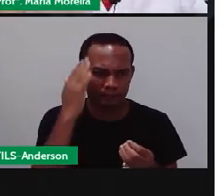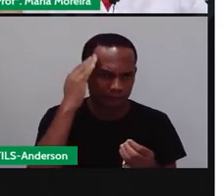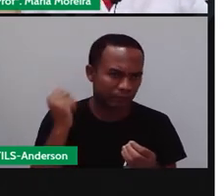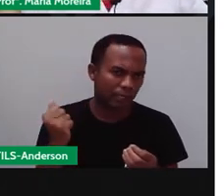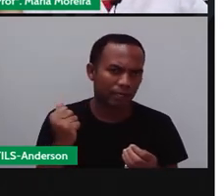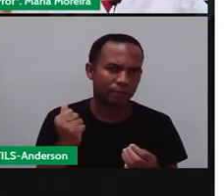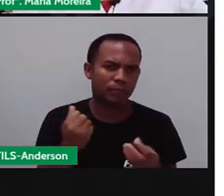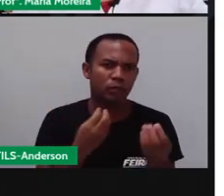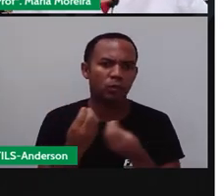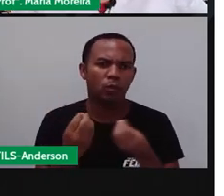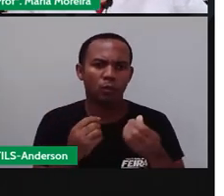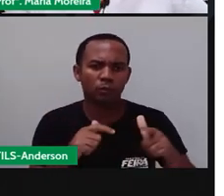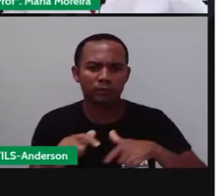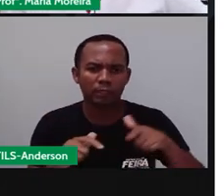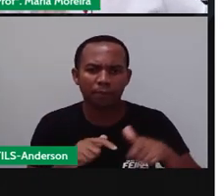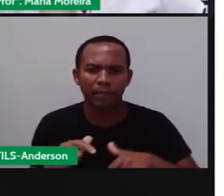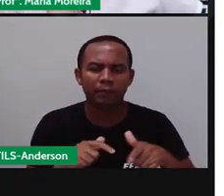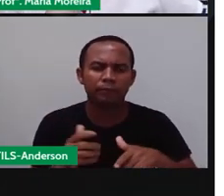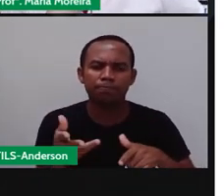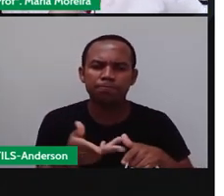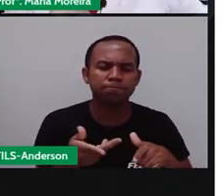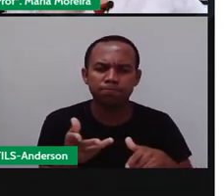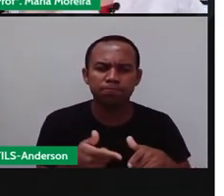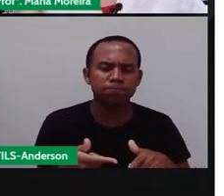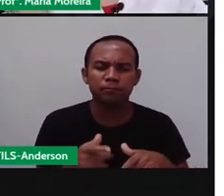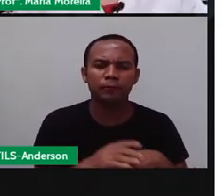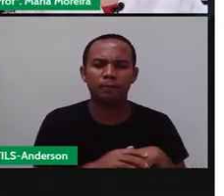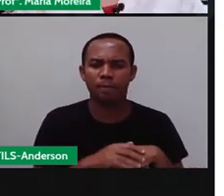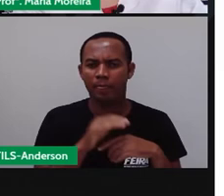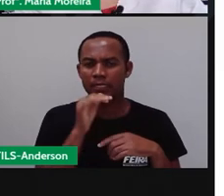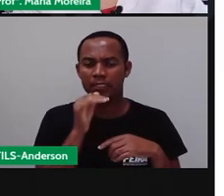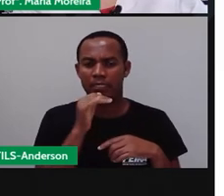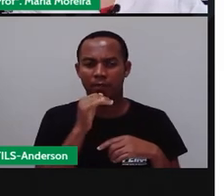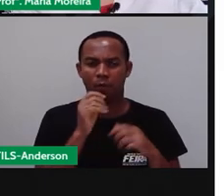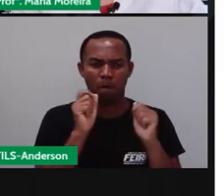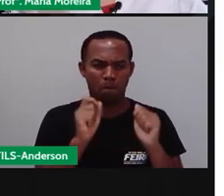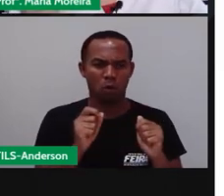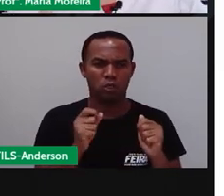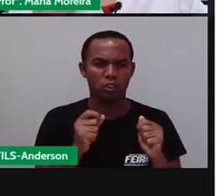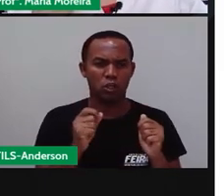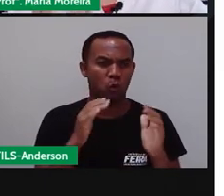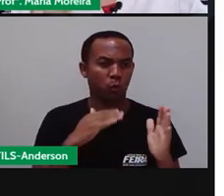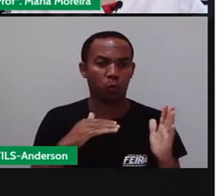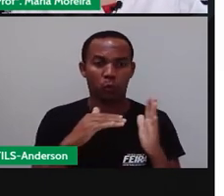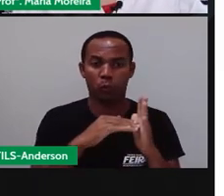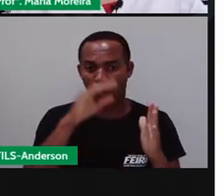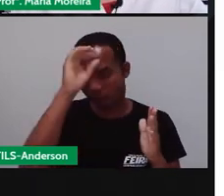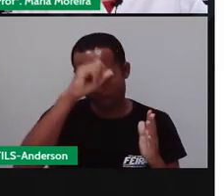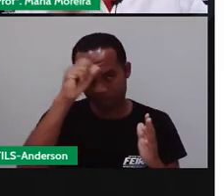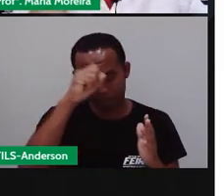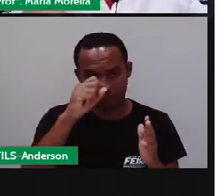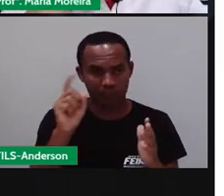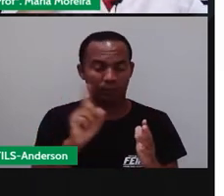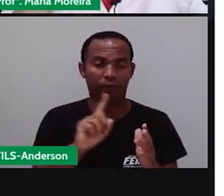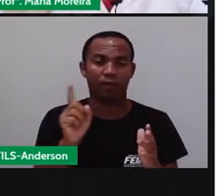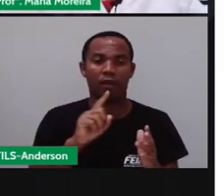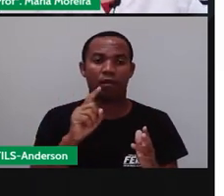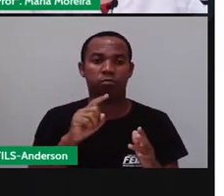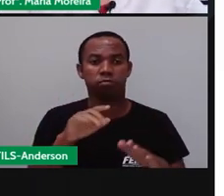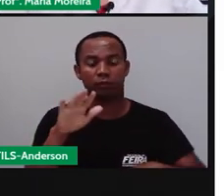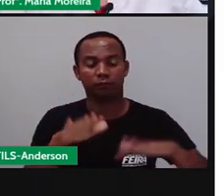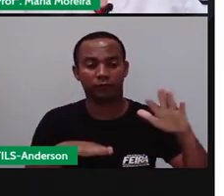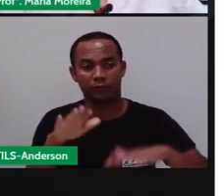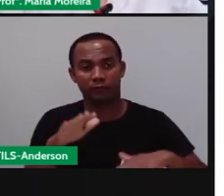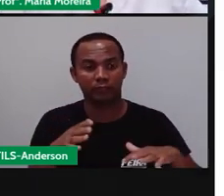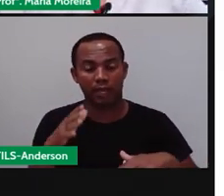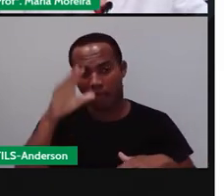Então, ele é profissional naquilo. Não tem como eu ser profissional em tudo, né? Cada pessoa tem o quê? Tem as suas